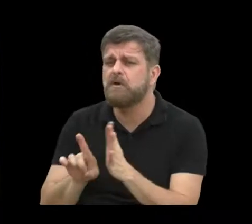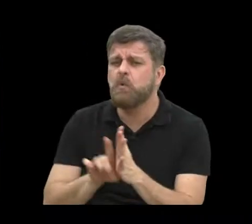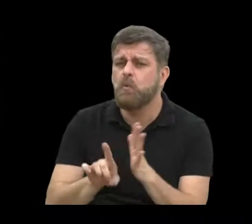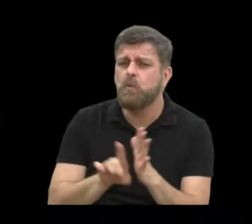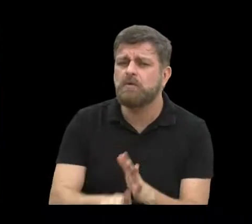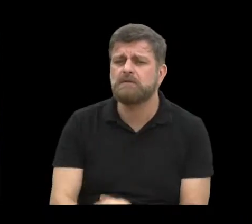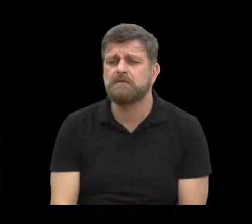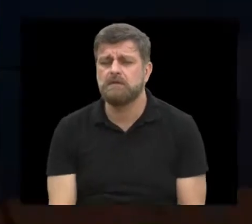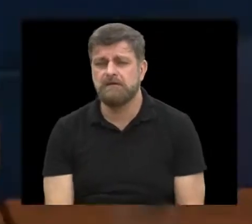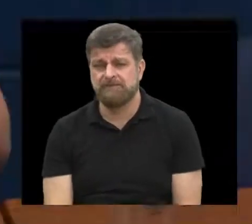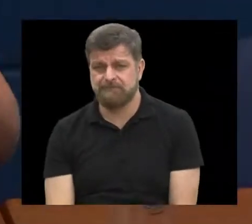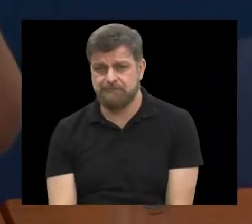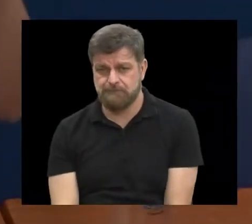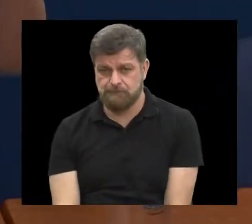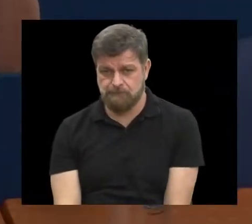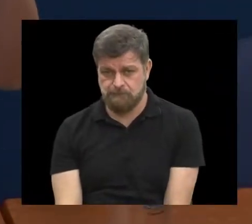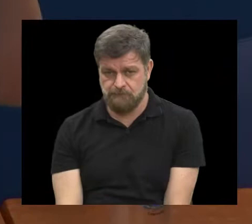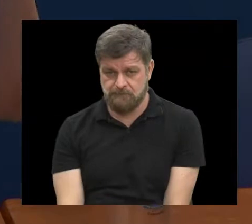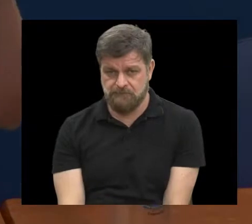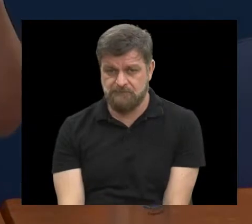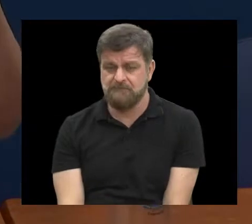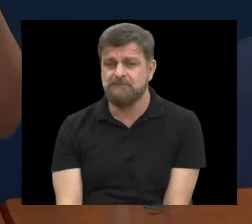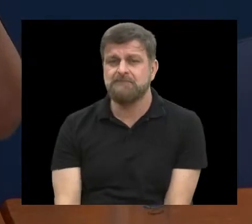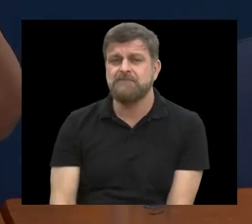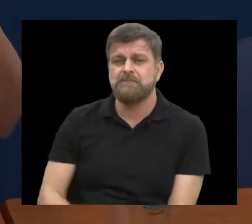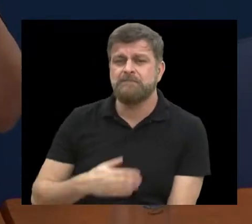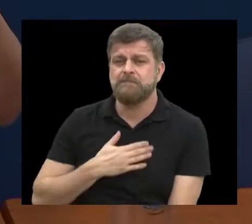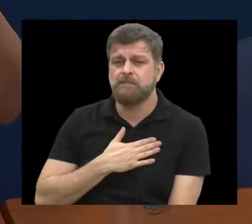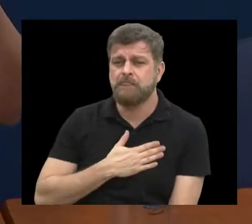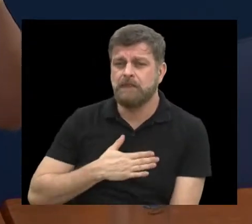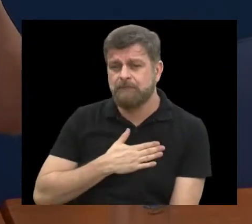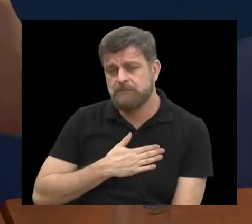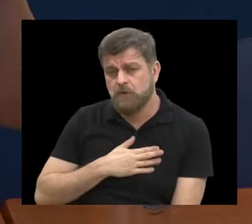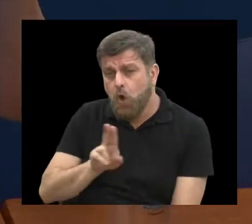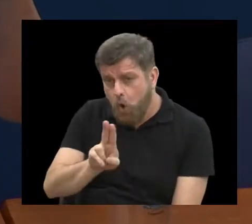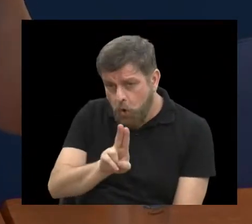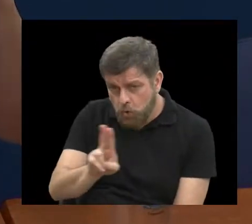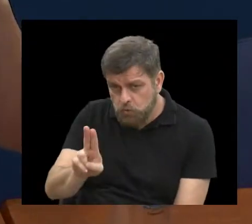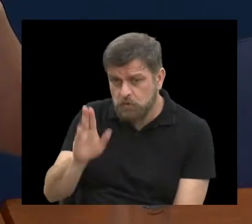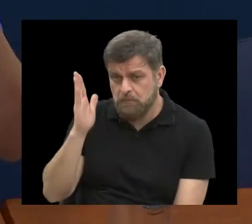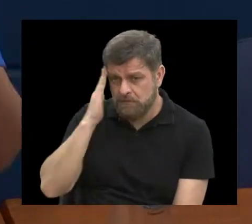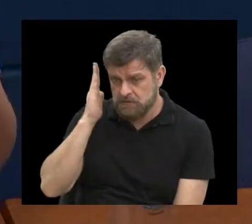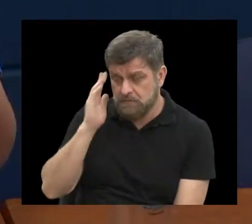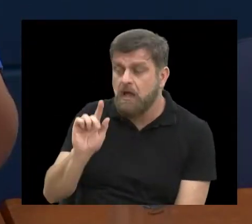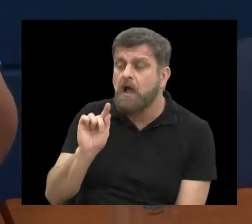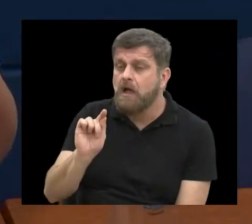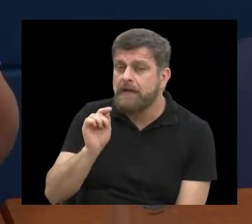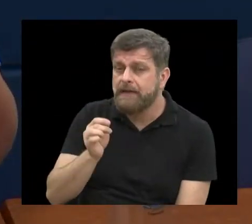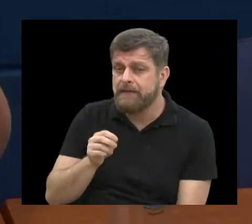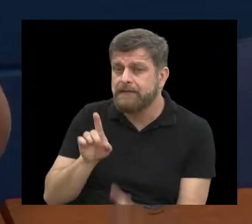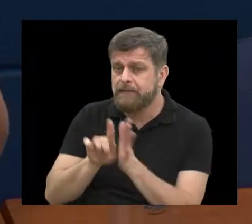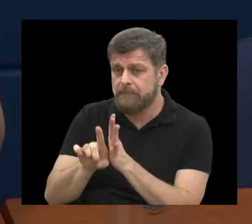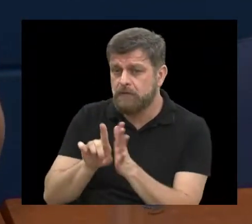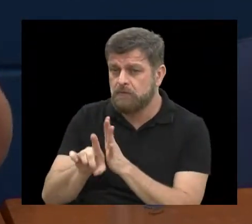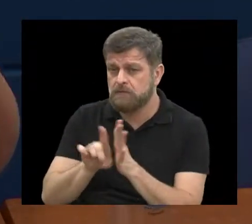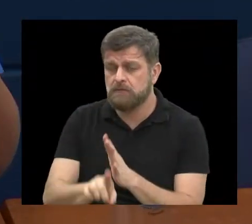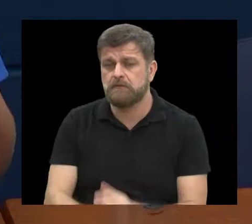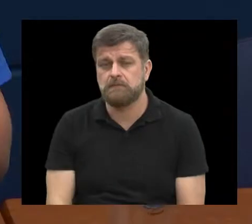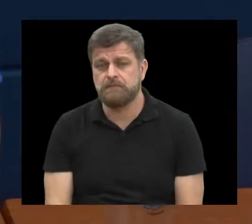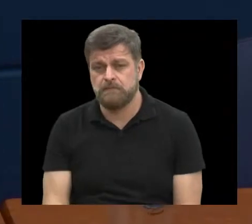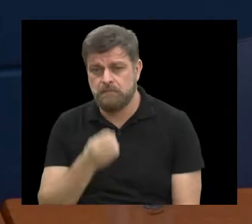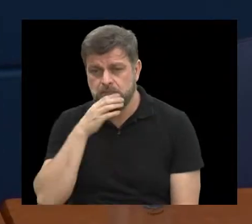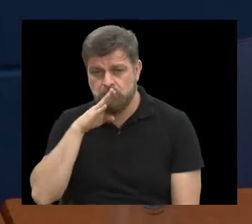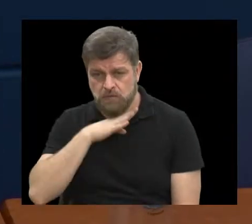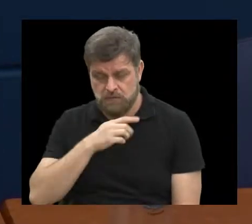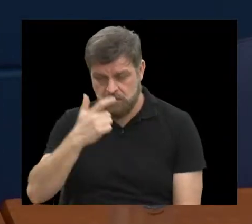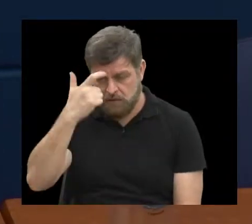Será? Eu só gostaria que se identificasse aí para a gente poder abrir, seria melhor. Bom, boa tarde, meu